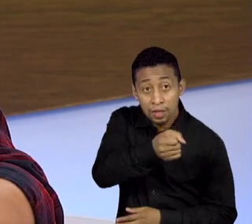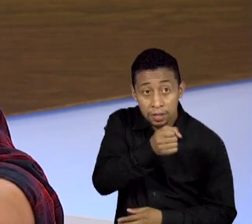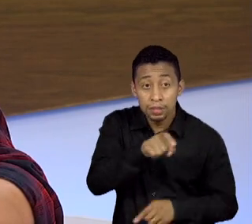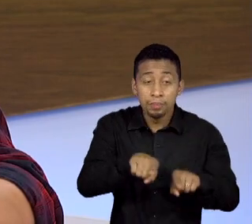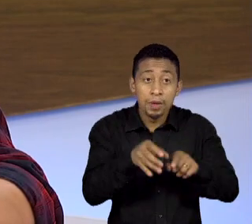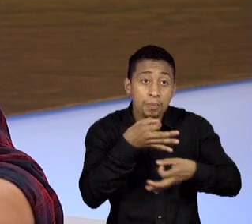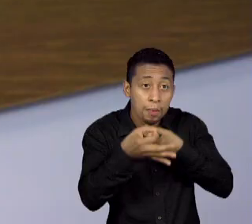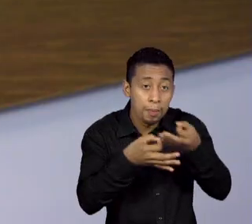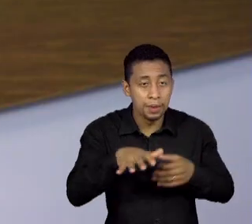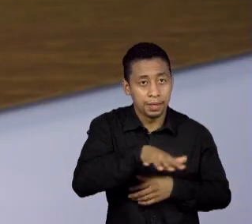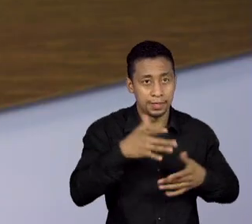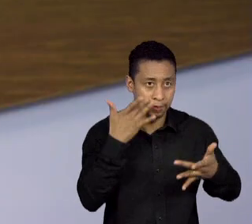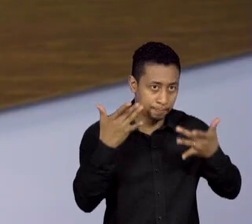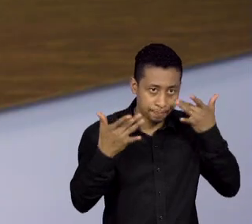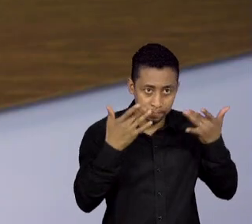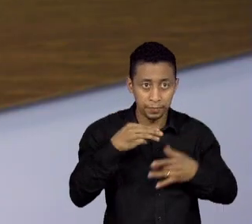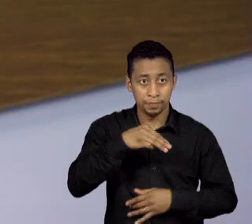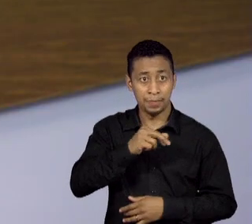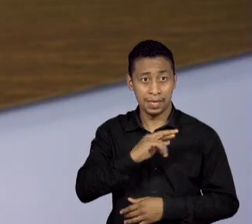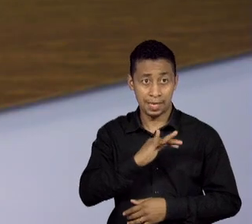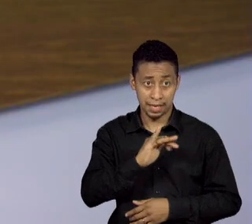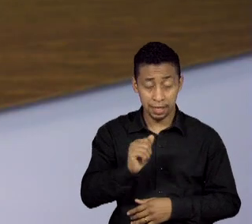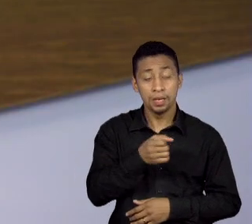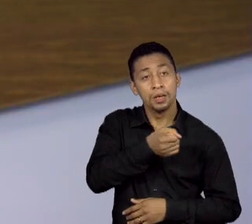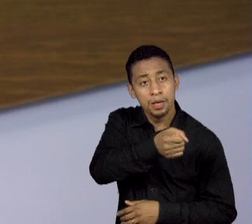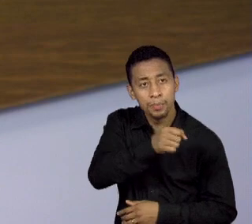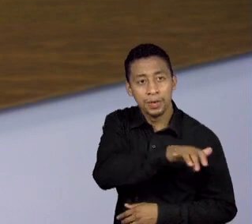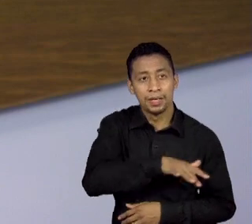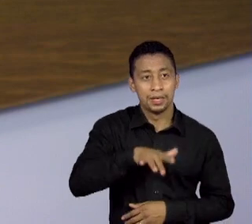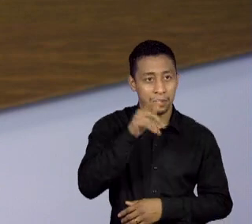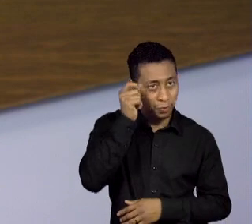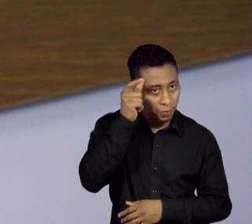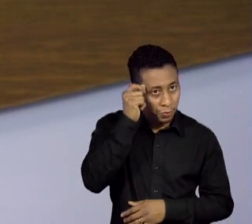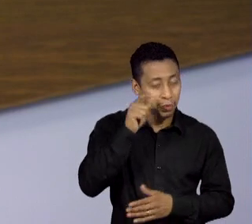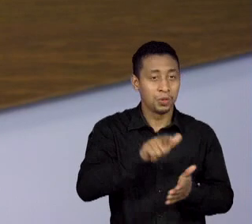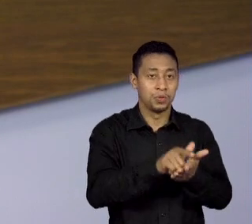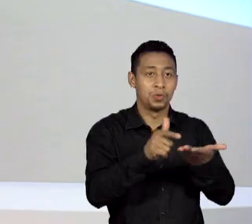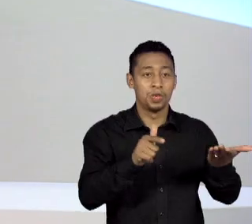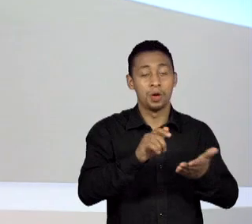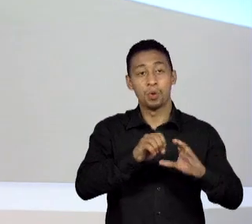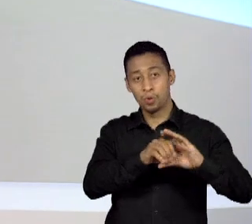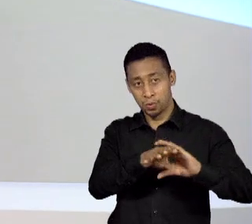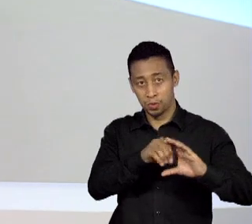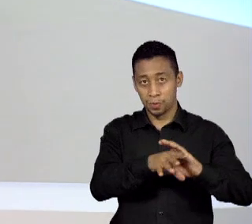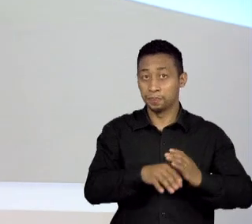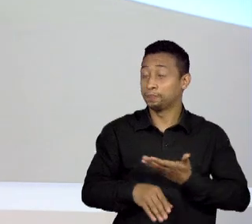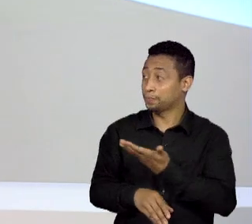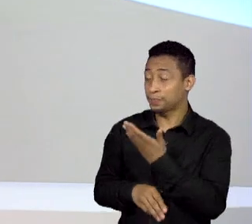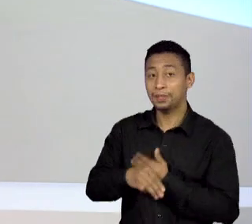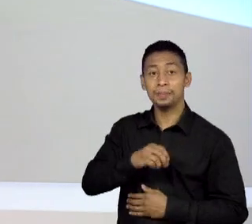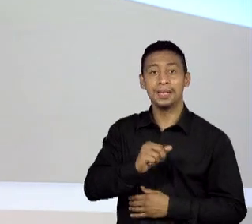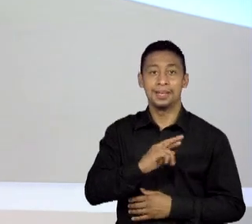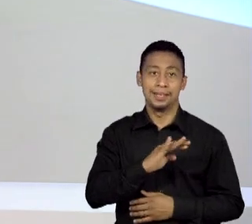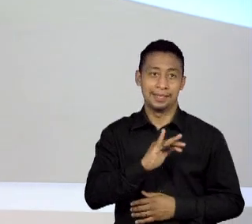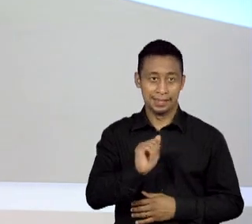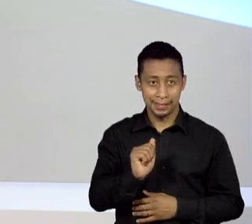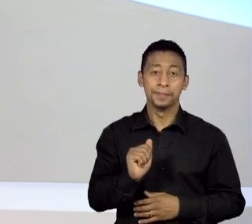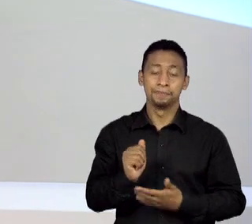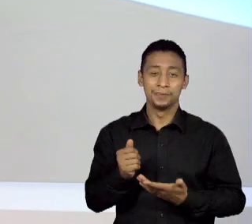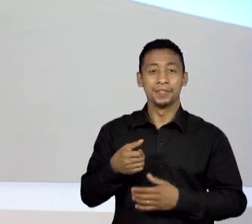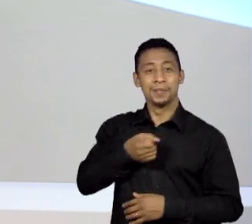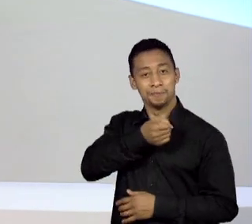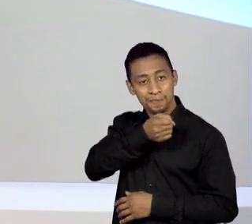teatro; Maria Fortuna, repórter de cultura do jornal O Globo; Marina Persson, apresentadora